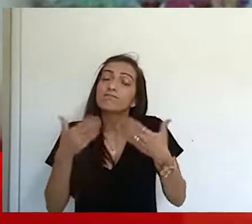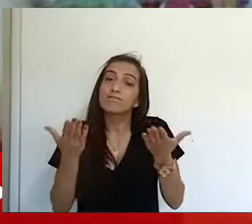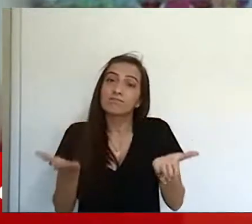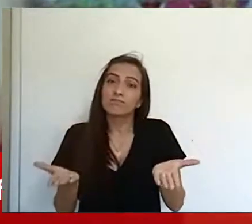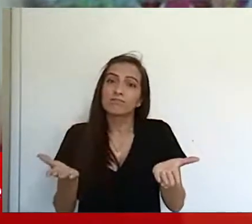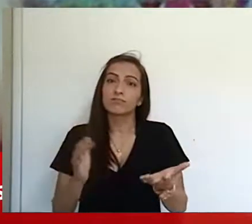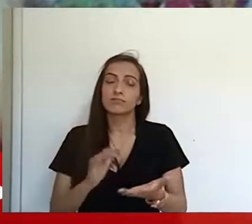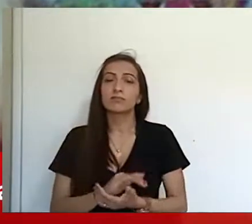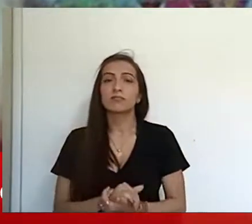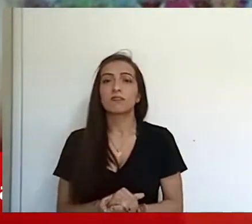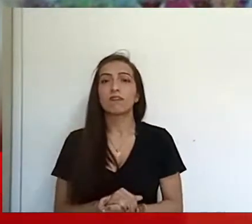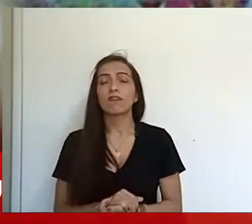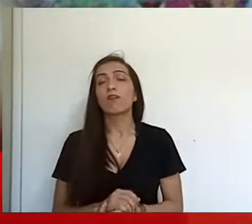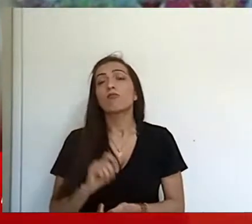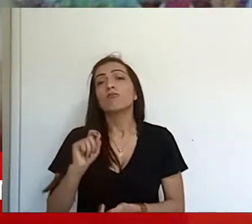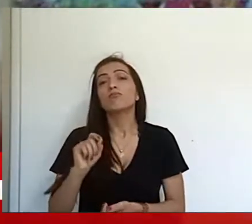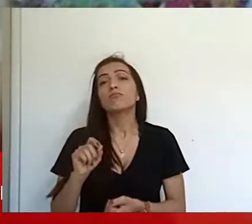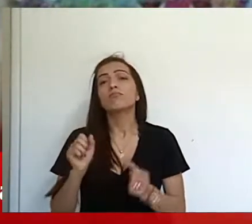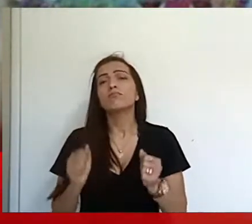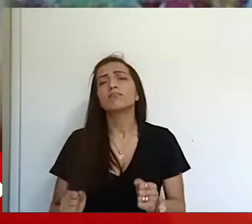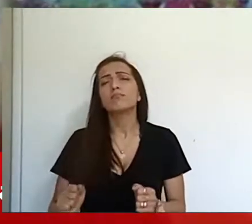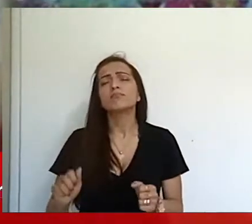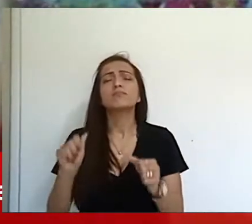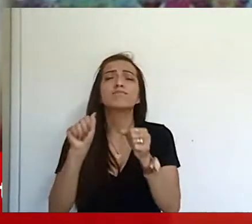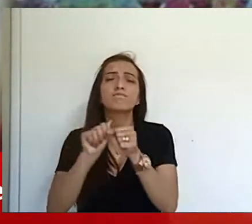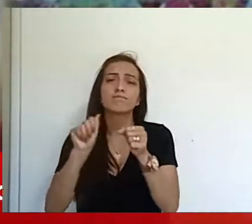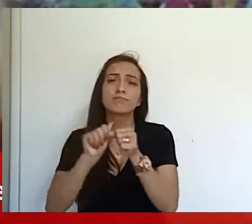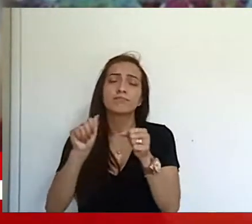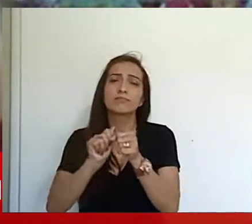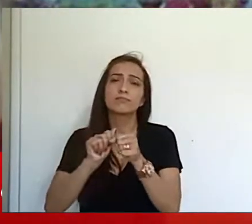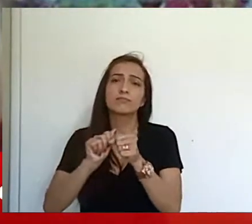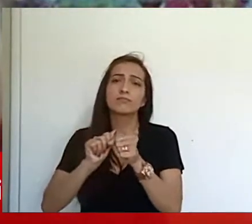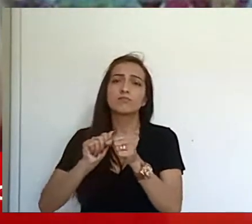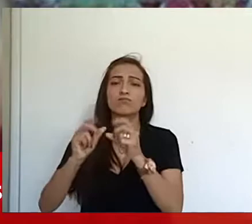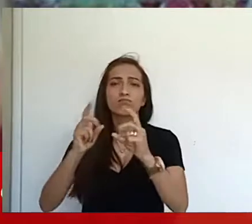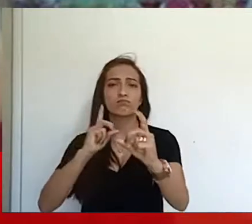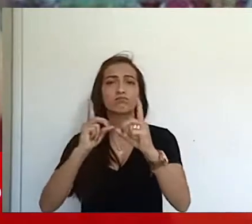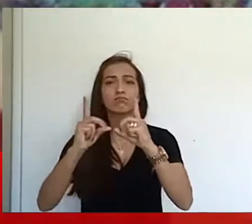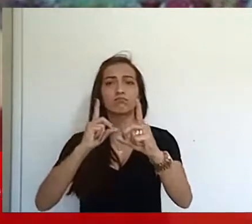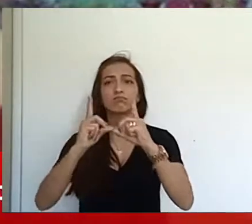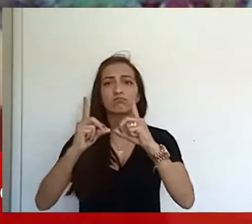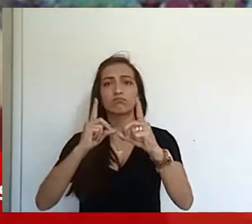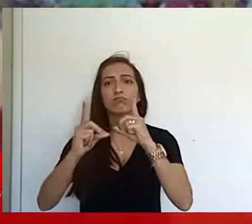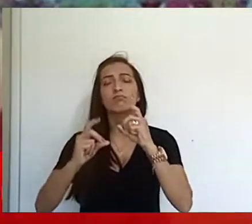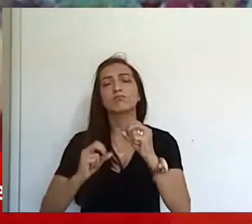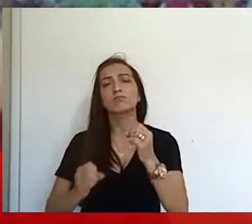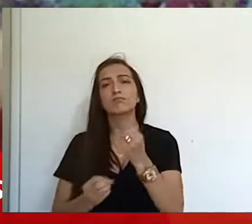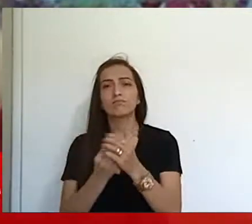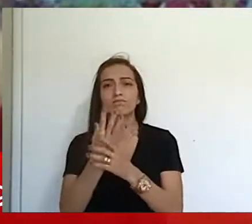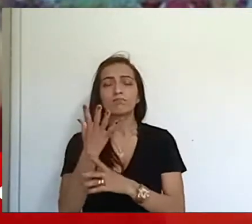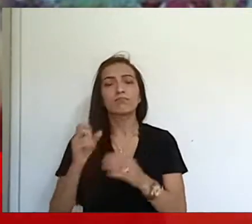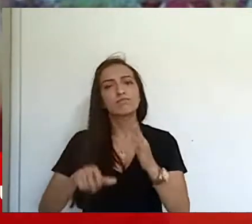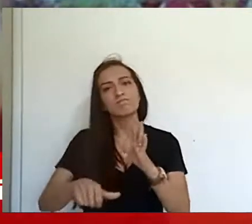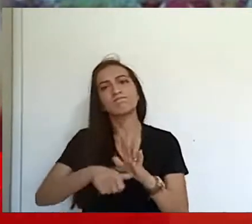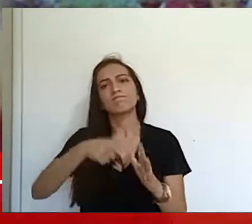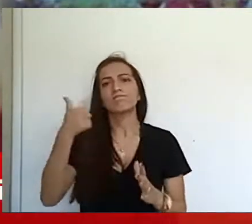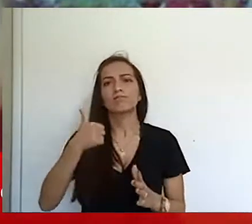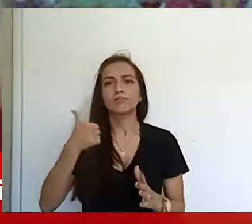o que a gente faz? Quais são os diálogos que nós estabelecemos? Então, primeiro, a gente